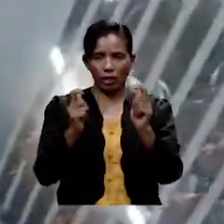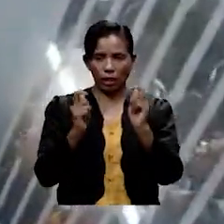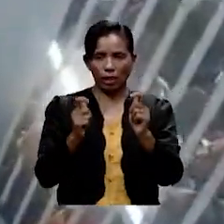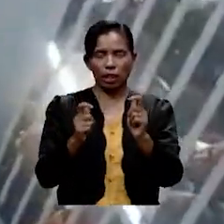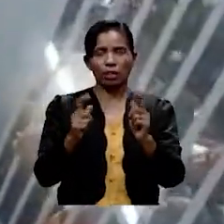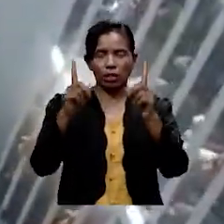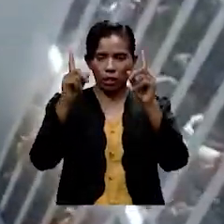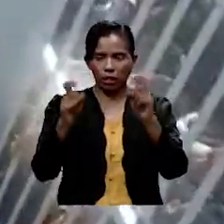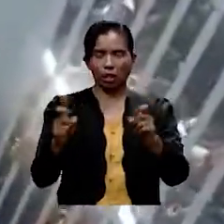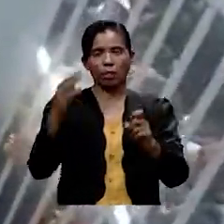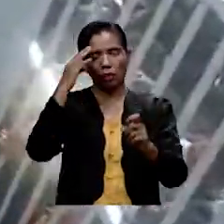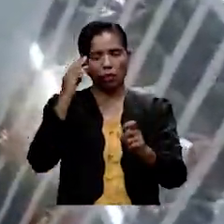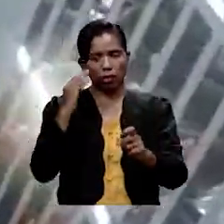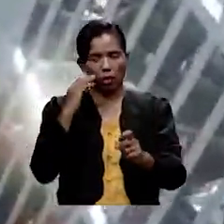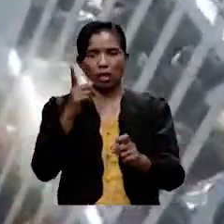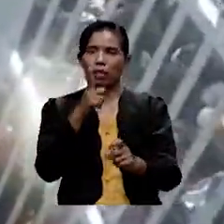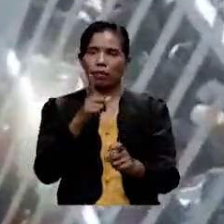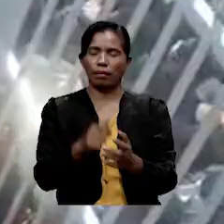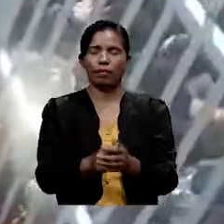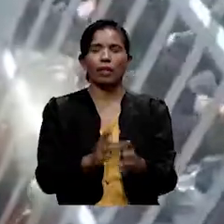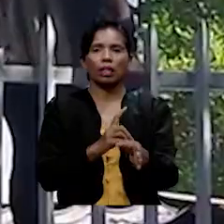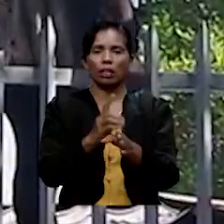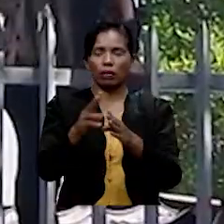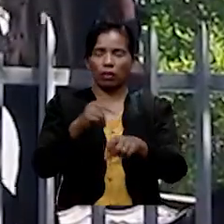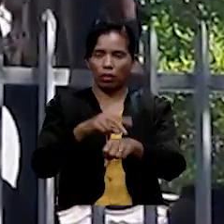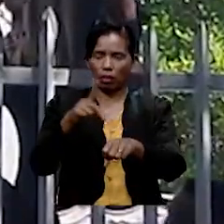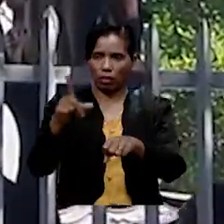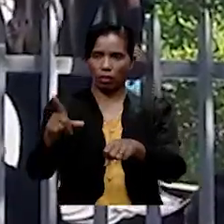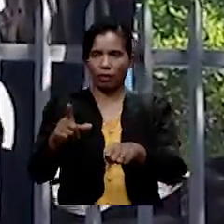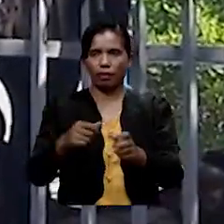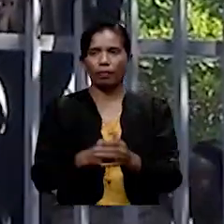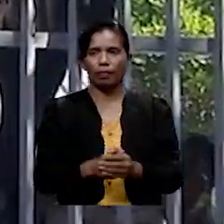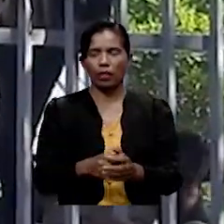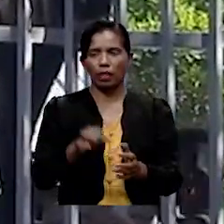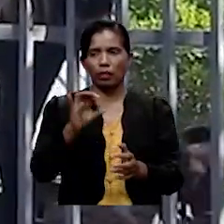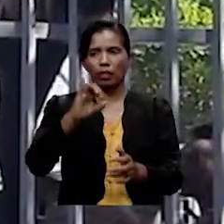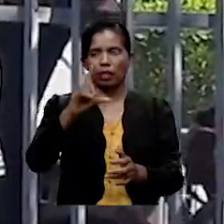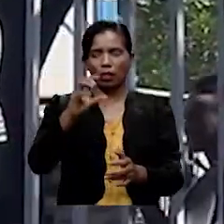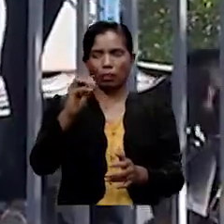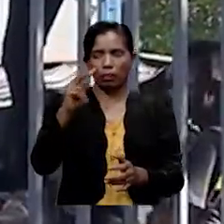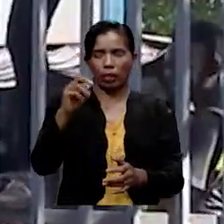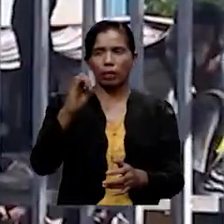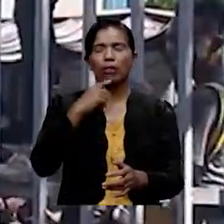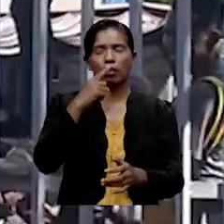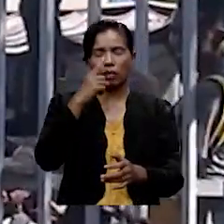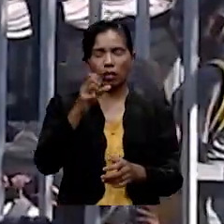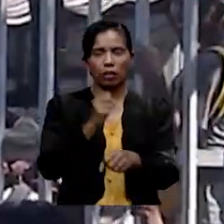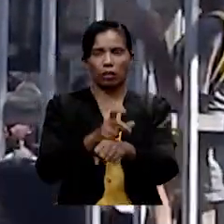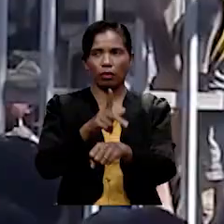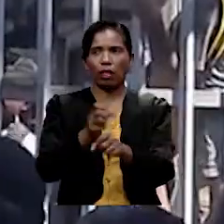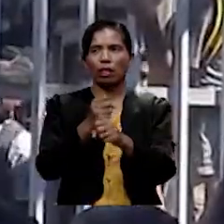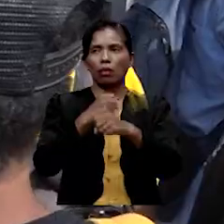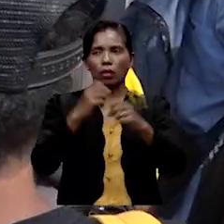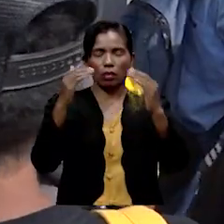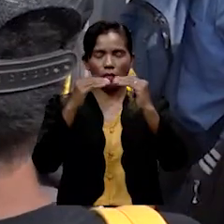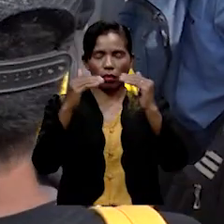Korea. Relaciona o situação ne, Diretor Nacional Emprego Exterior, Filomeno Soares explica, se fope halo na encontro